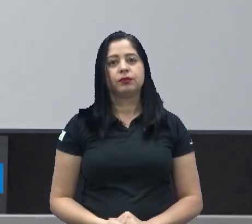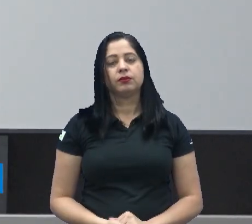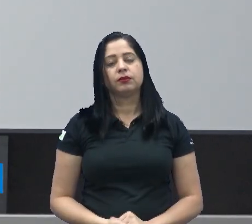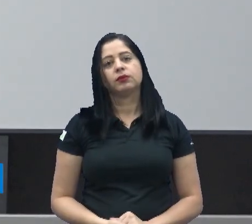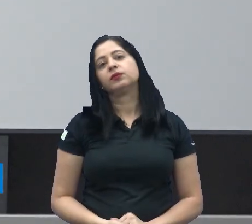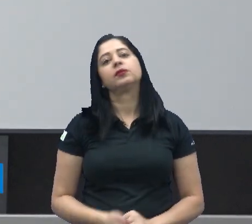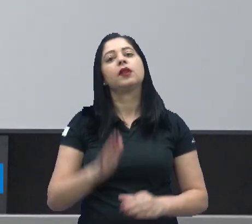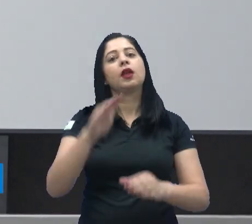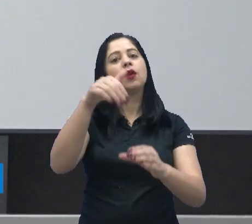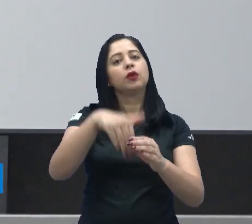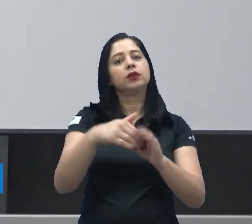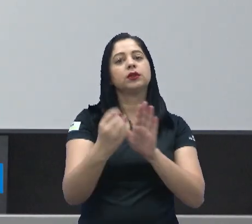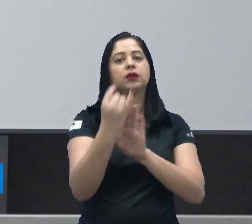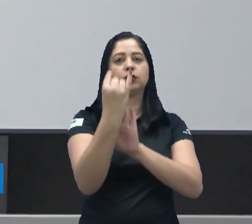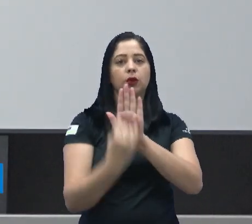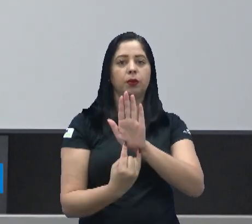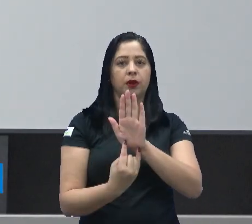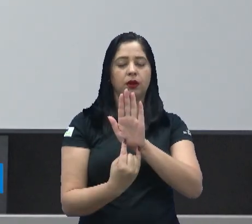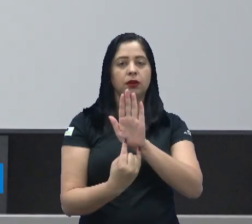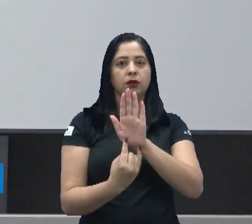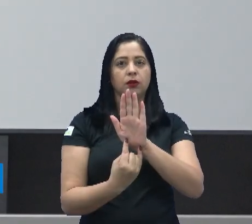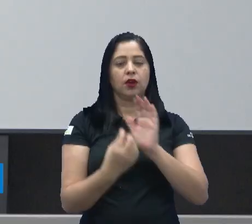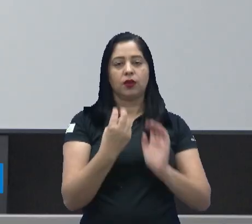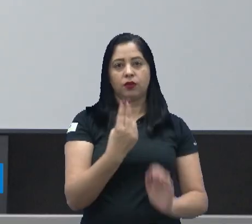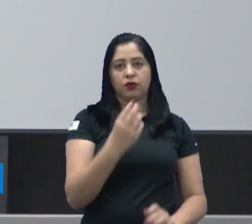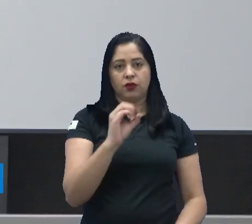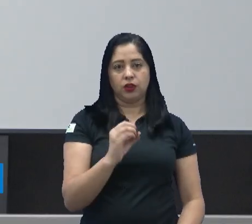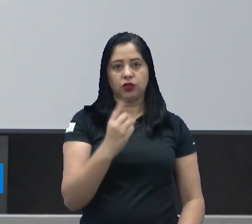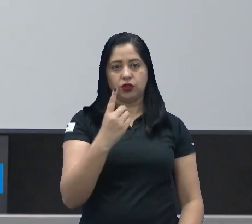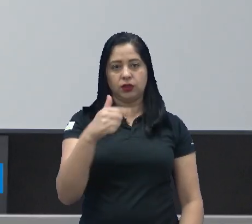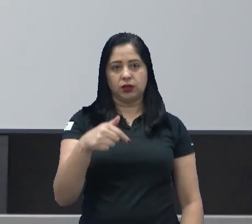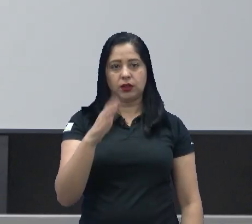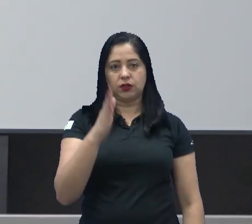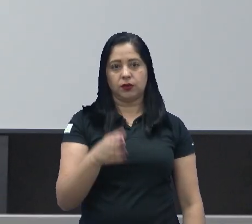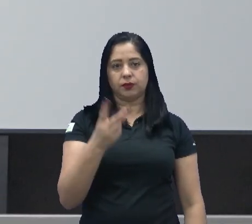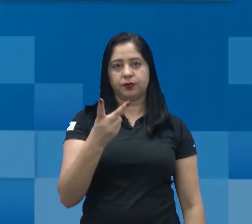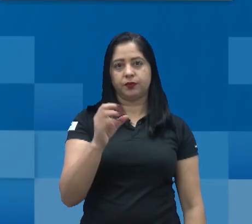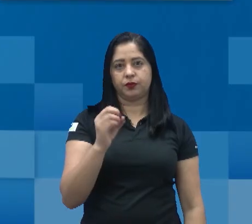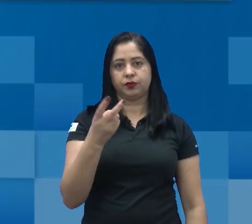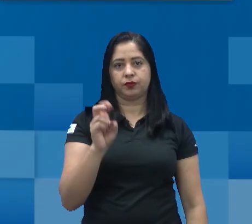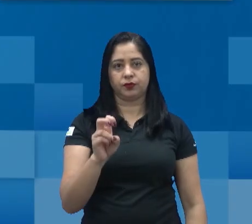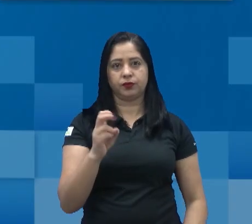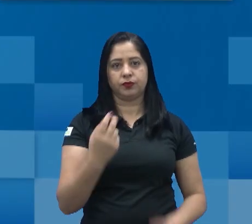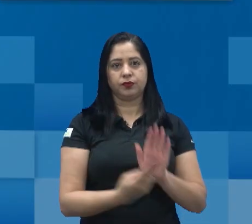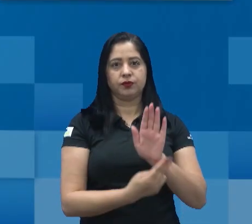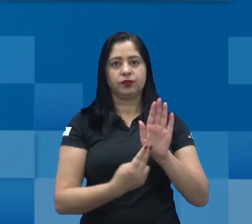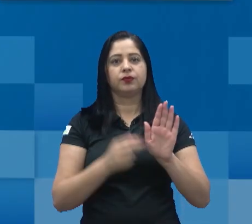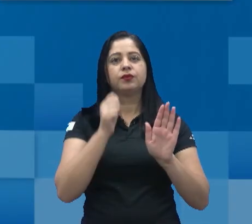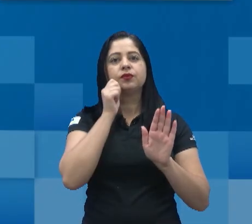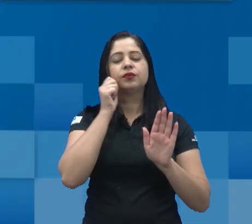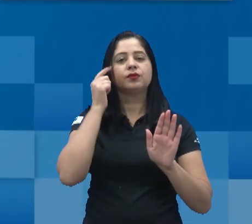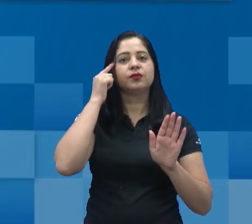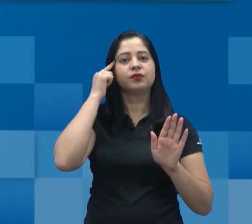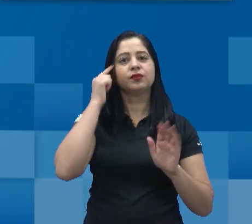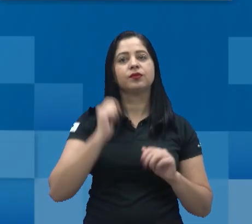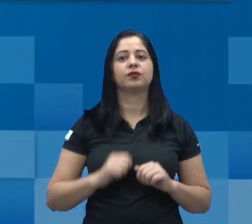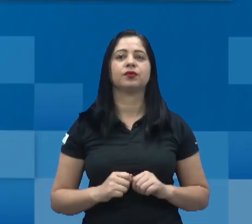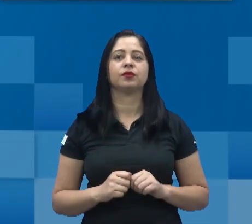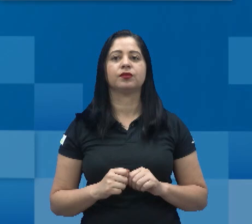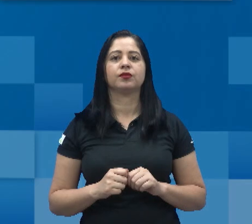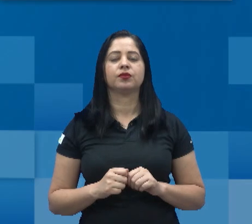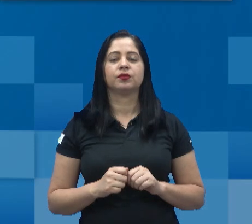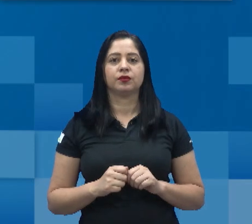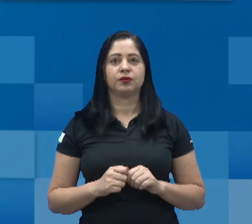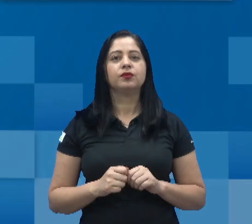Em votação, requerimento de número 2017/2025, autoria da vereadora Amélia Naone. Consulta da